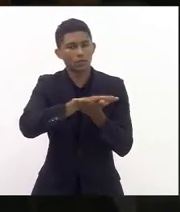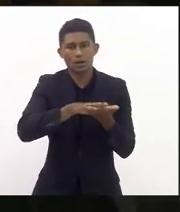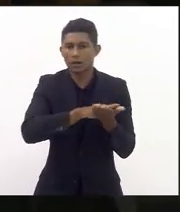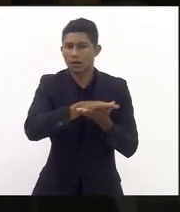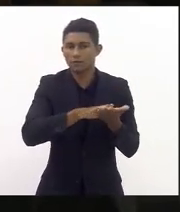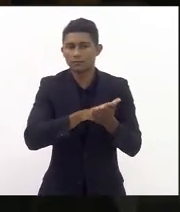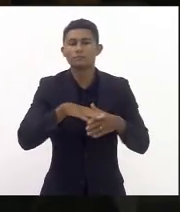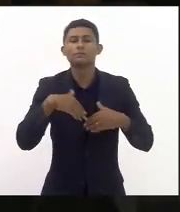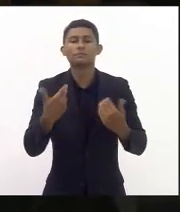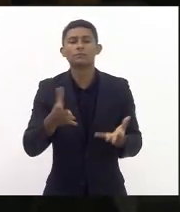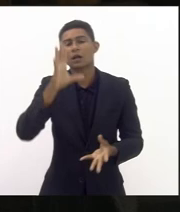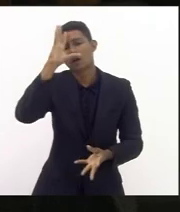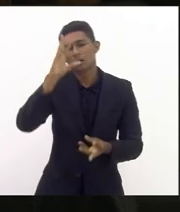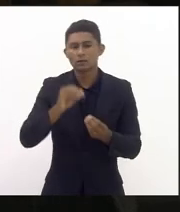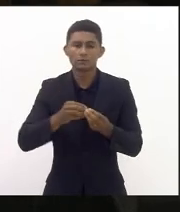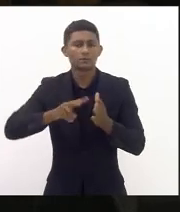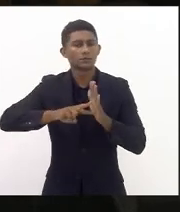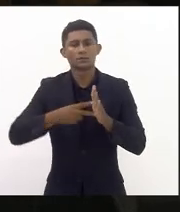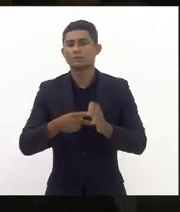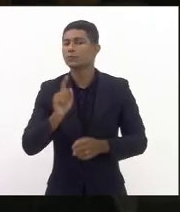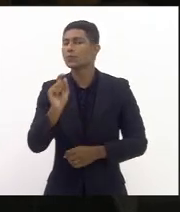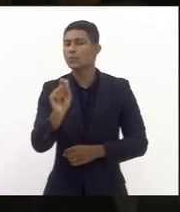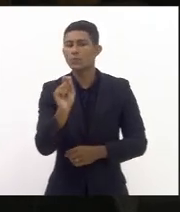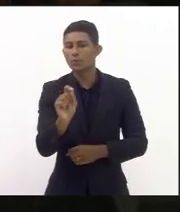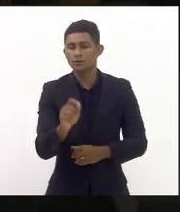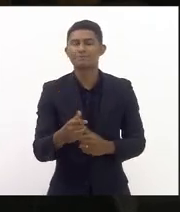isso significa, deputado Luiz Paulo,